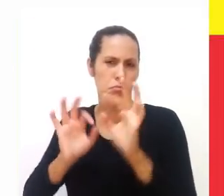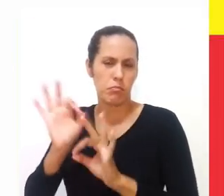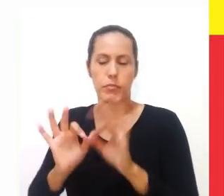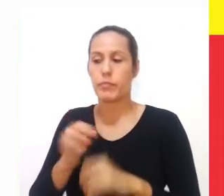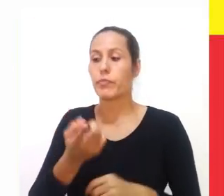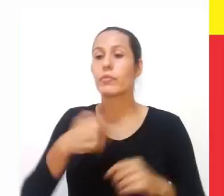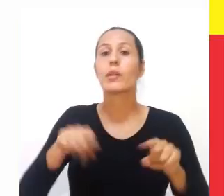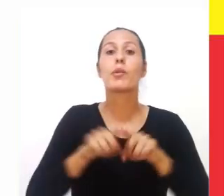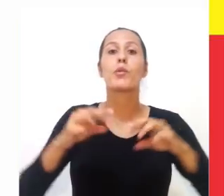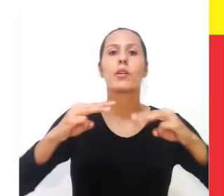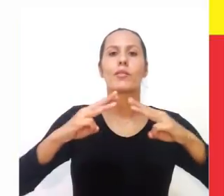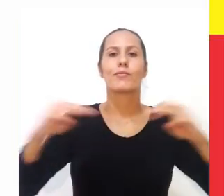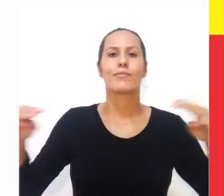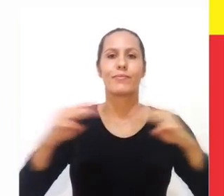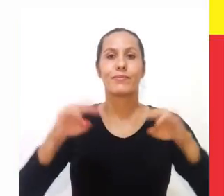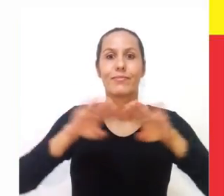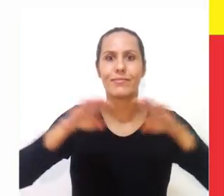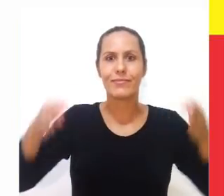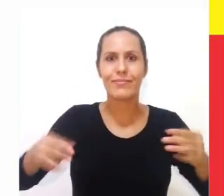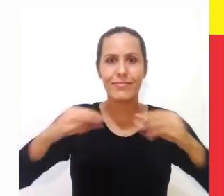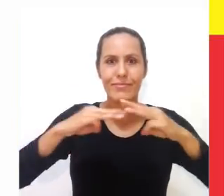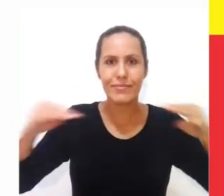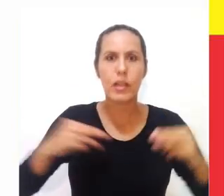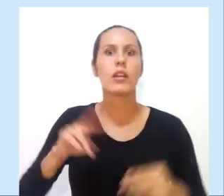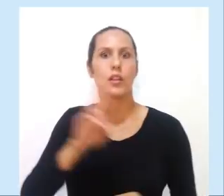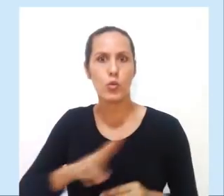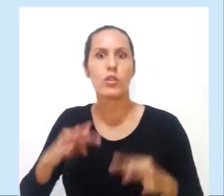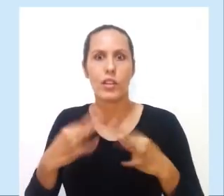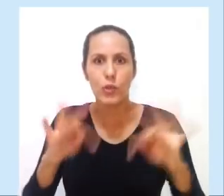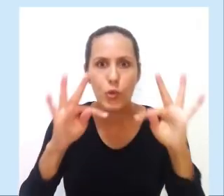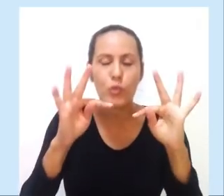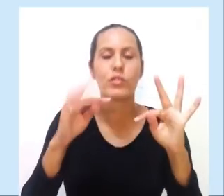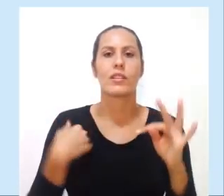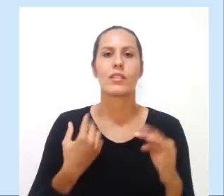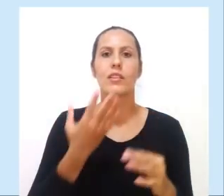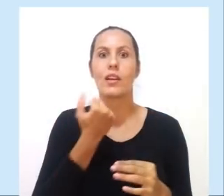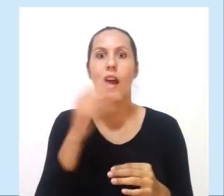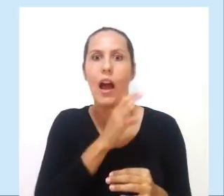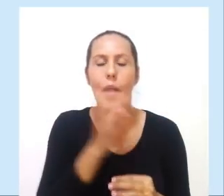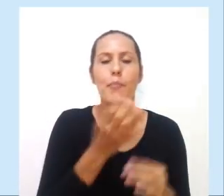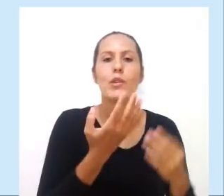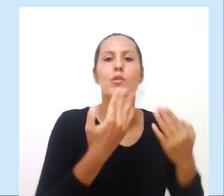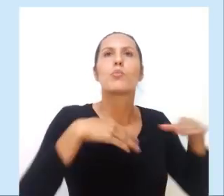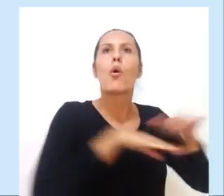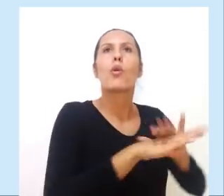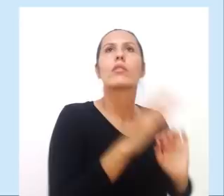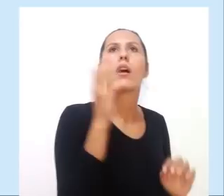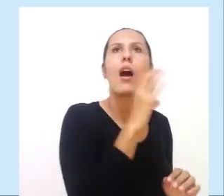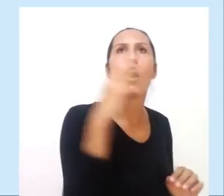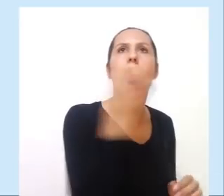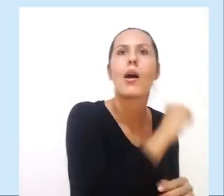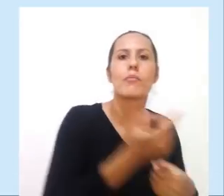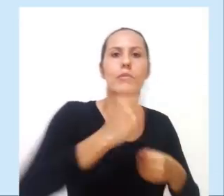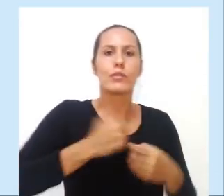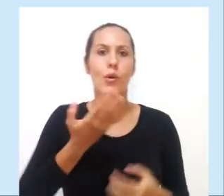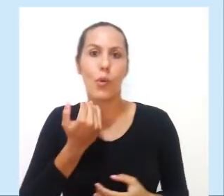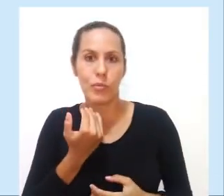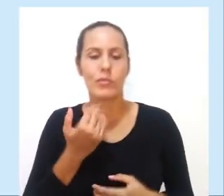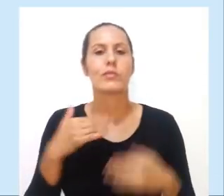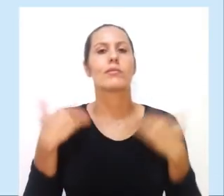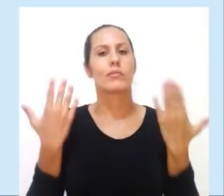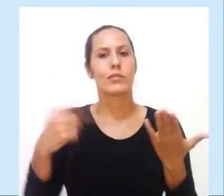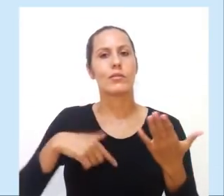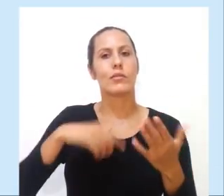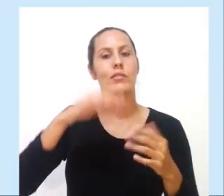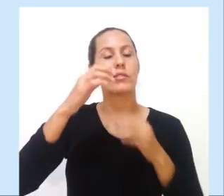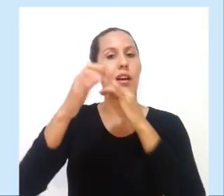temos também o micro-ondas, que é uma tecnologia que é muito usada, né? Às vezes a gente está com pressa, quer comer, bota a comida lá no micro-ondas e esquenta, né? Aí